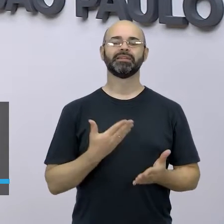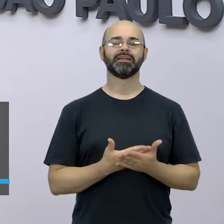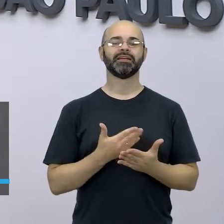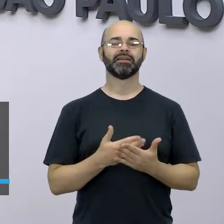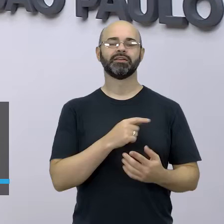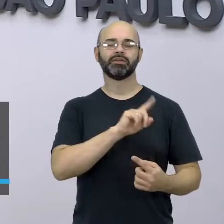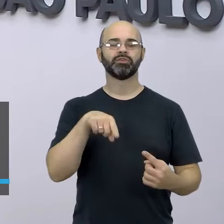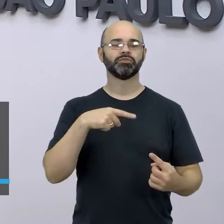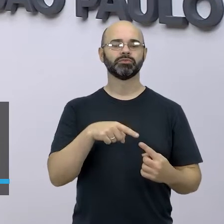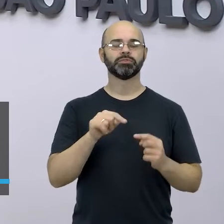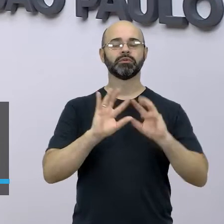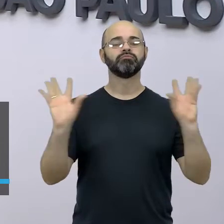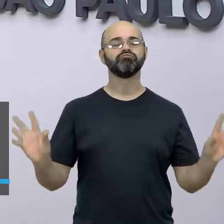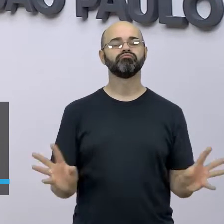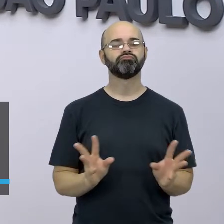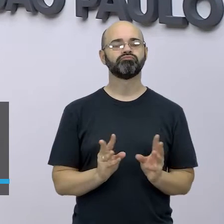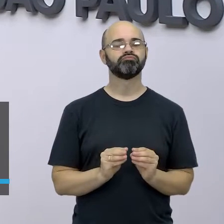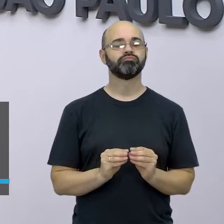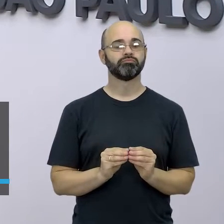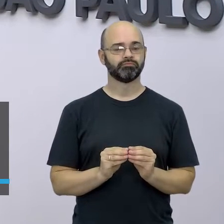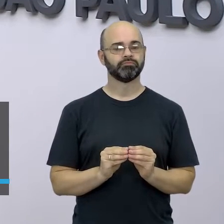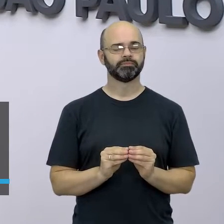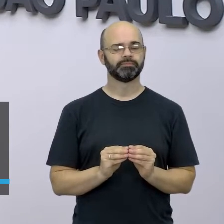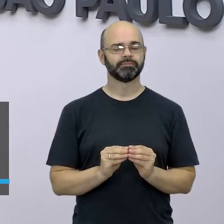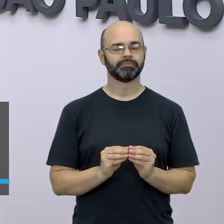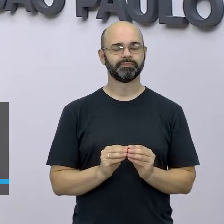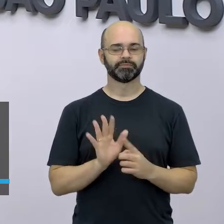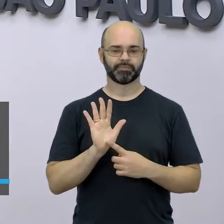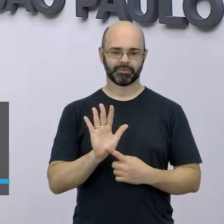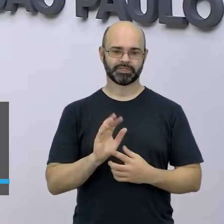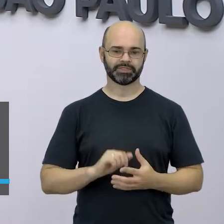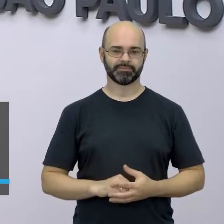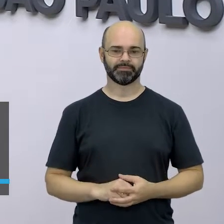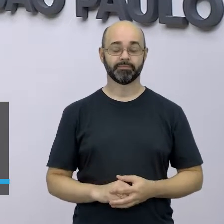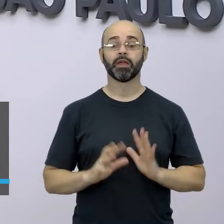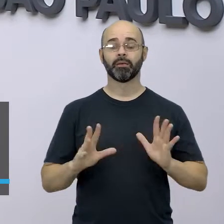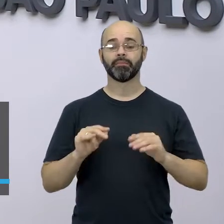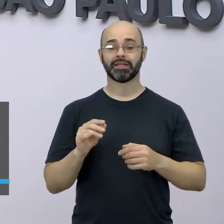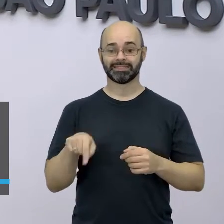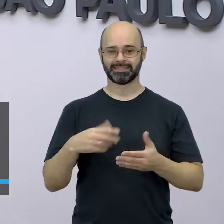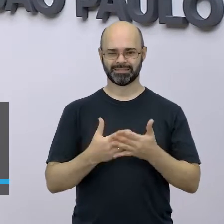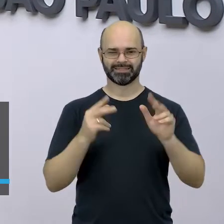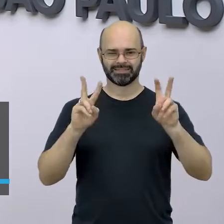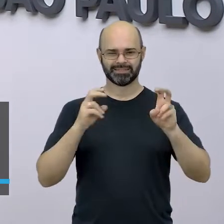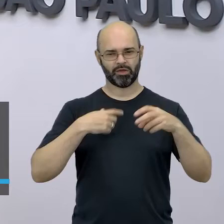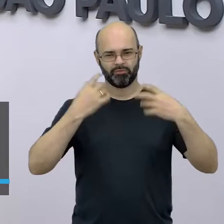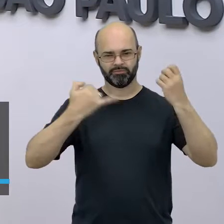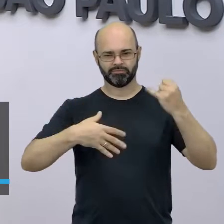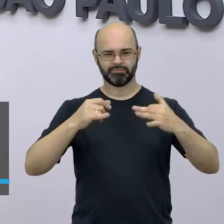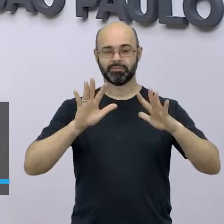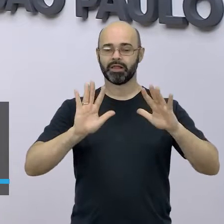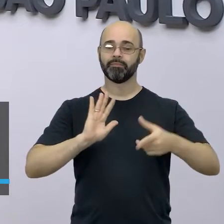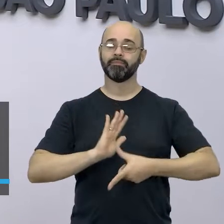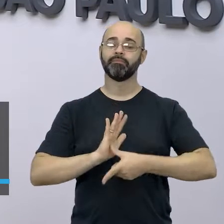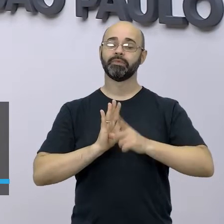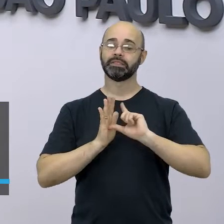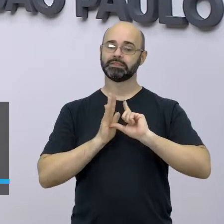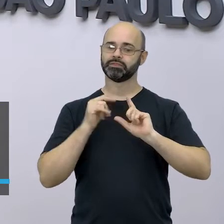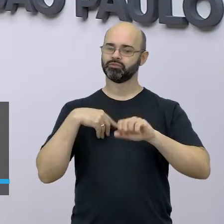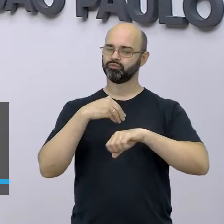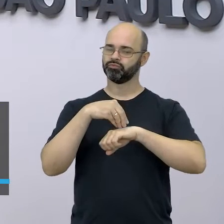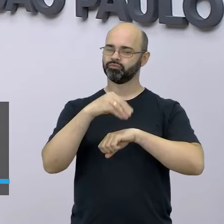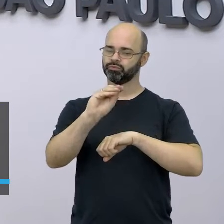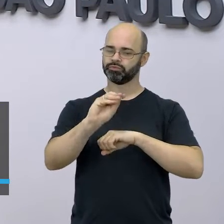uma sistematização. Mas antes de eu contar mais sobre a aula, eu queria deixar um recado para vocês que